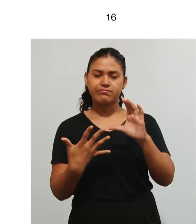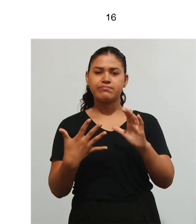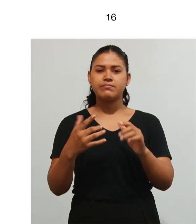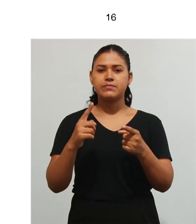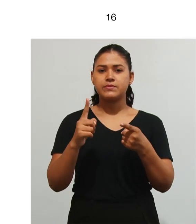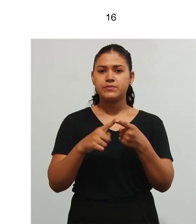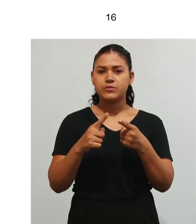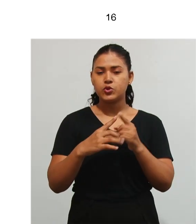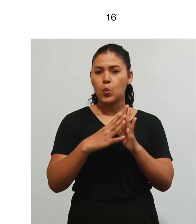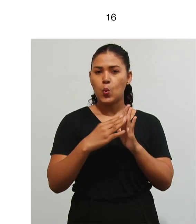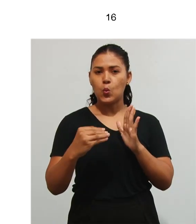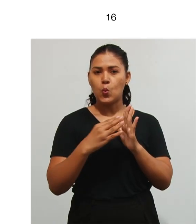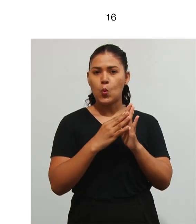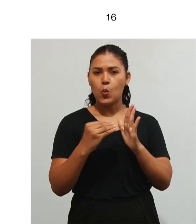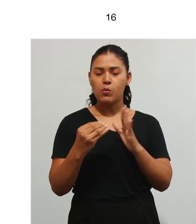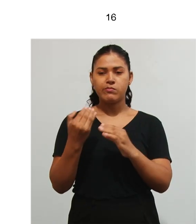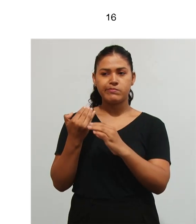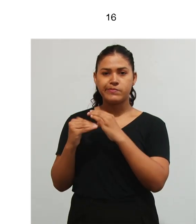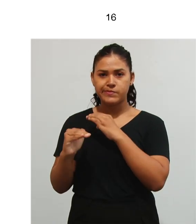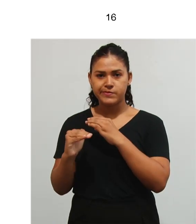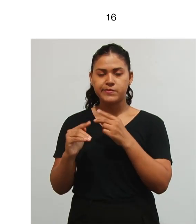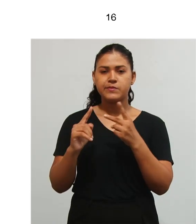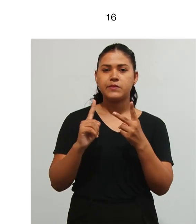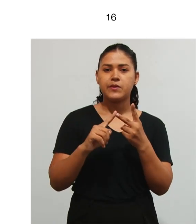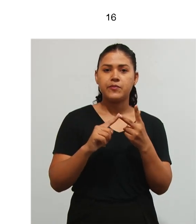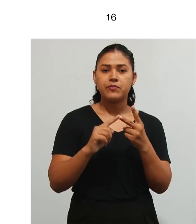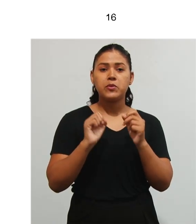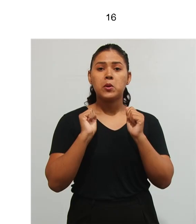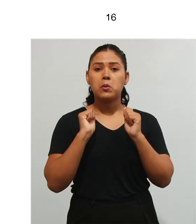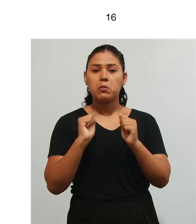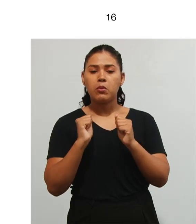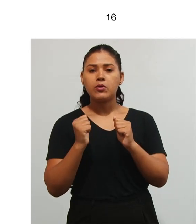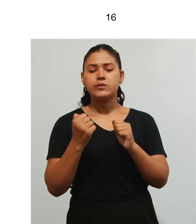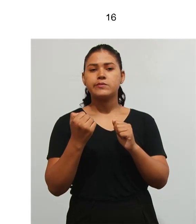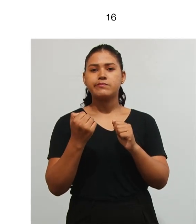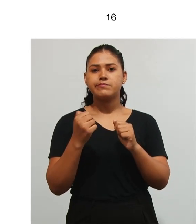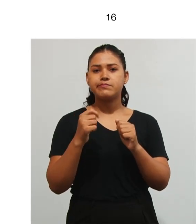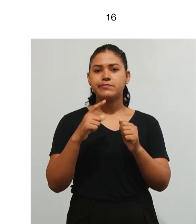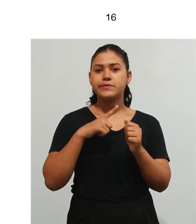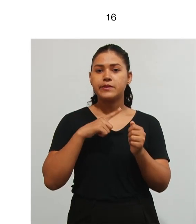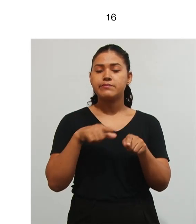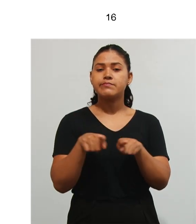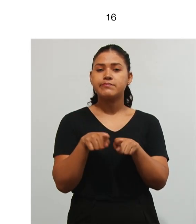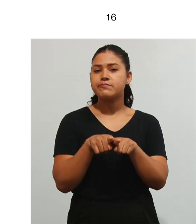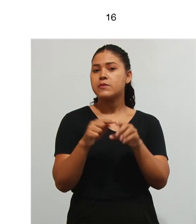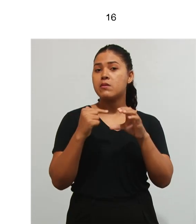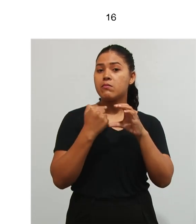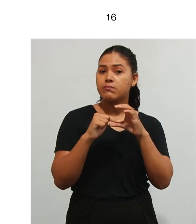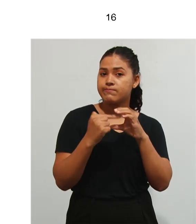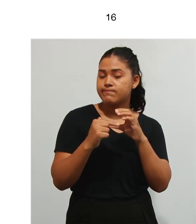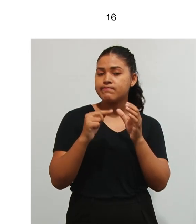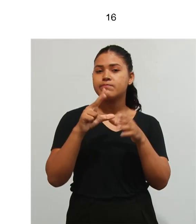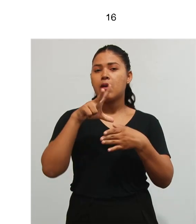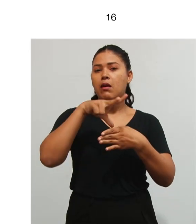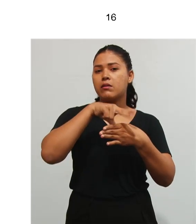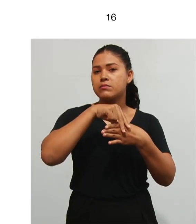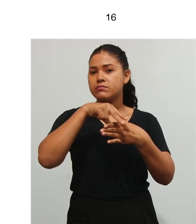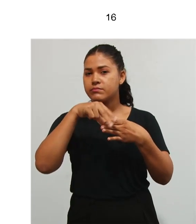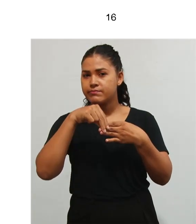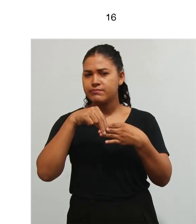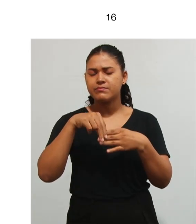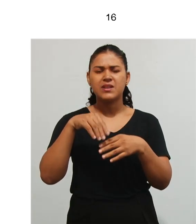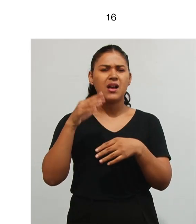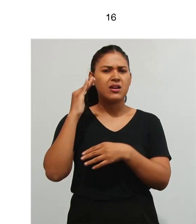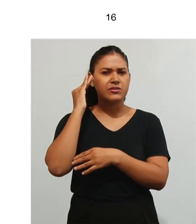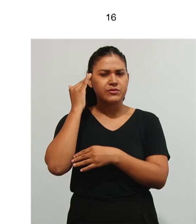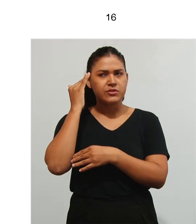como cópia de arquivo, execução, ele pode vir em um anexo de e-mail. Então isso é muito importante, né? Talvez o e-mail seja uma